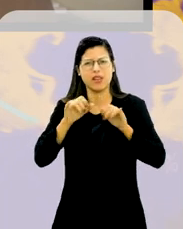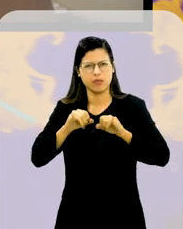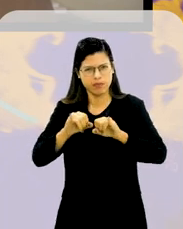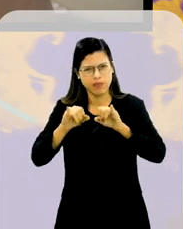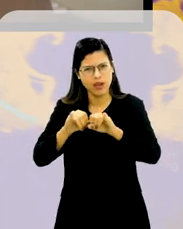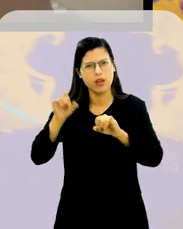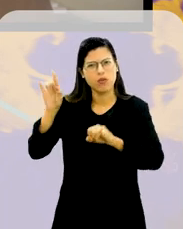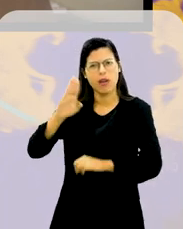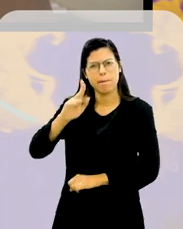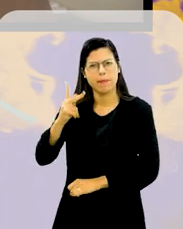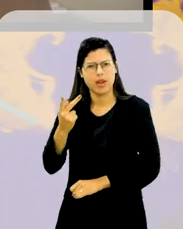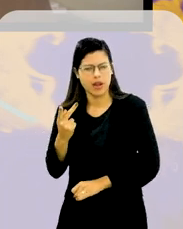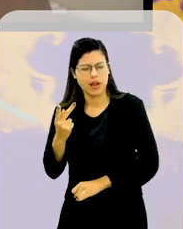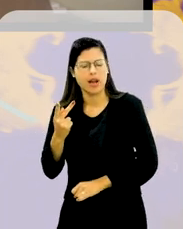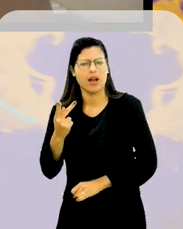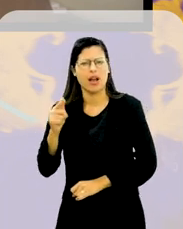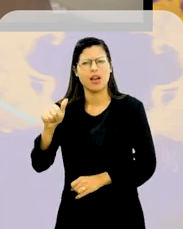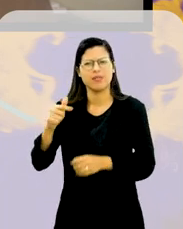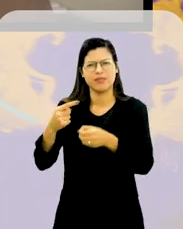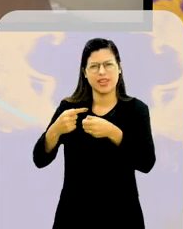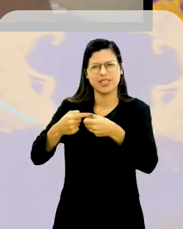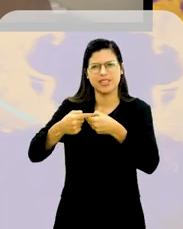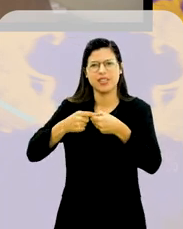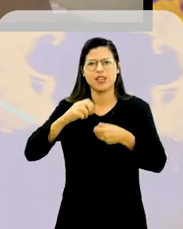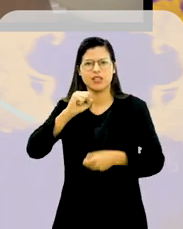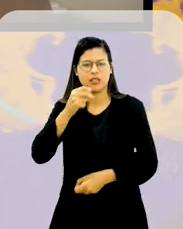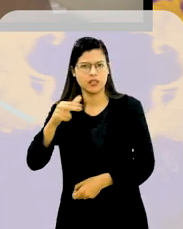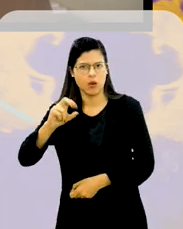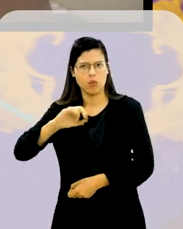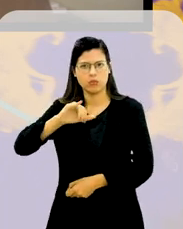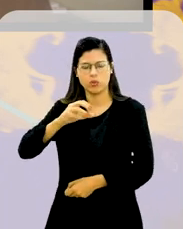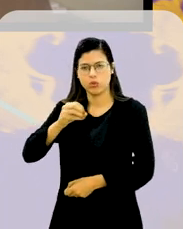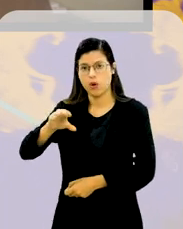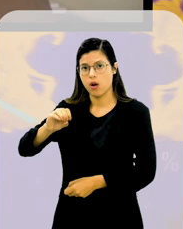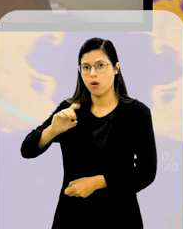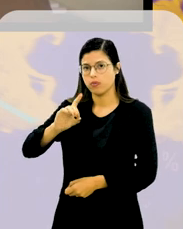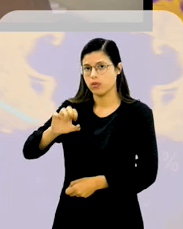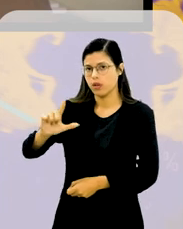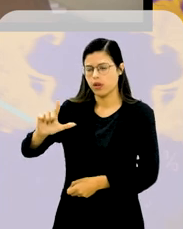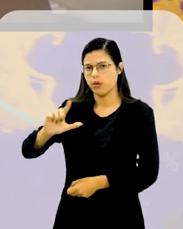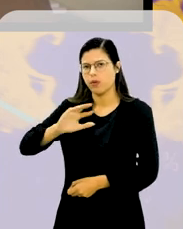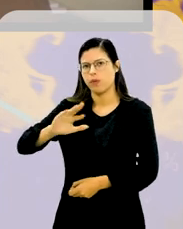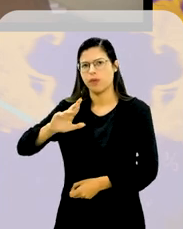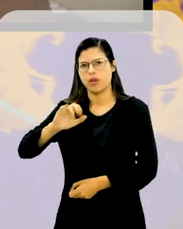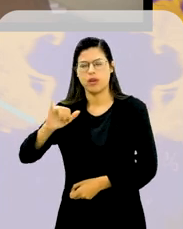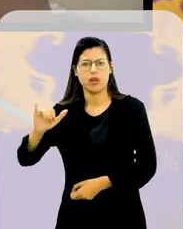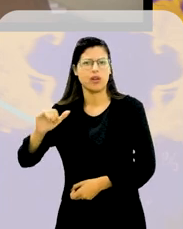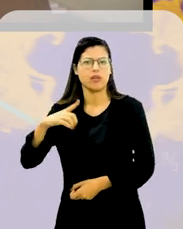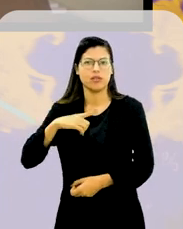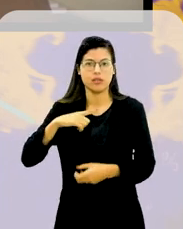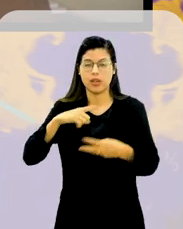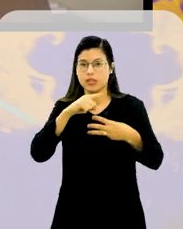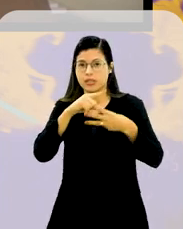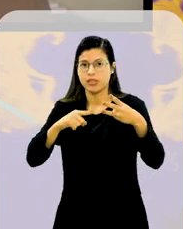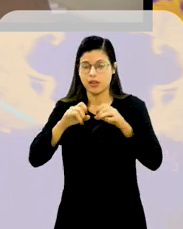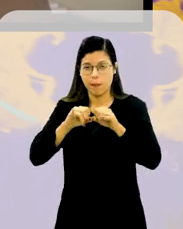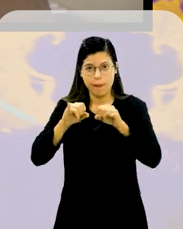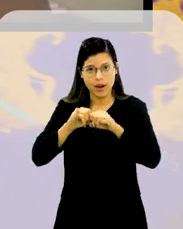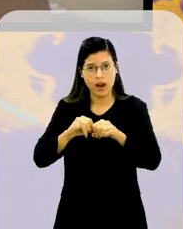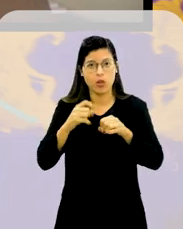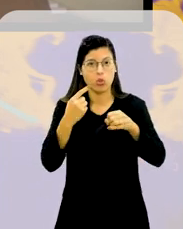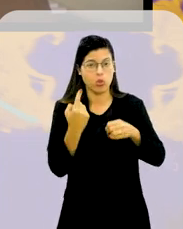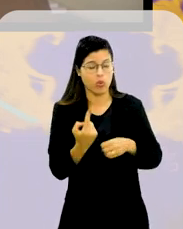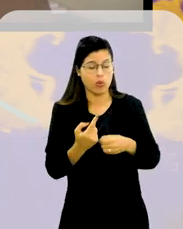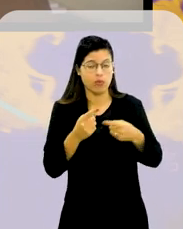rede BH lá em São João de Rei terra da minha mãe lá só tem lá tem três lojas de supermercado BH sendo duas